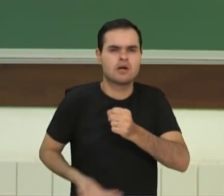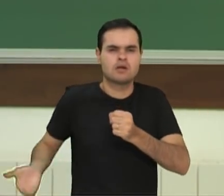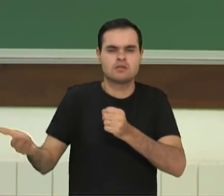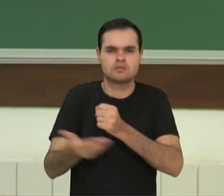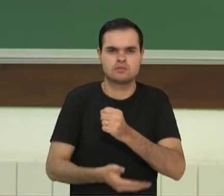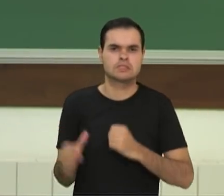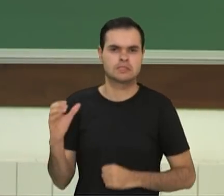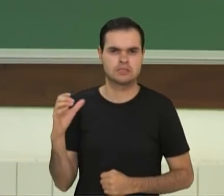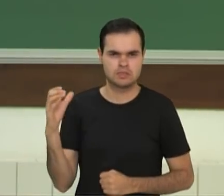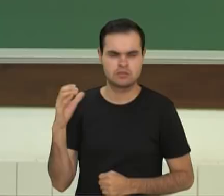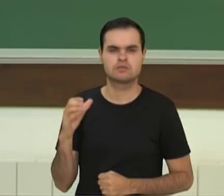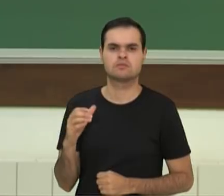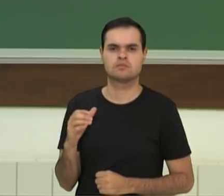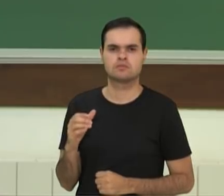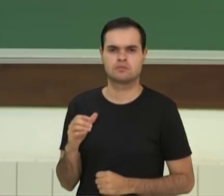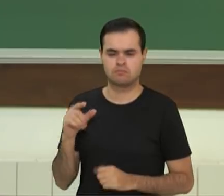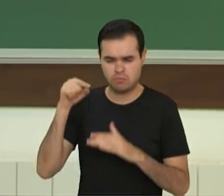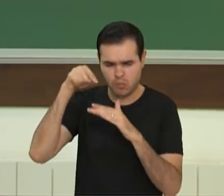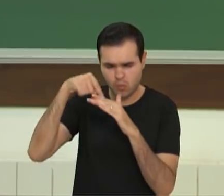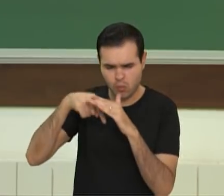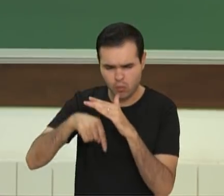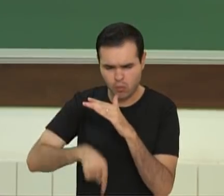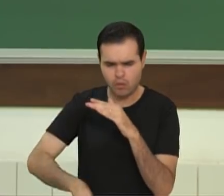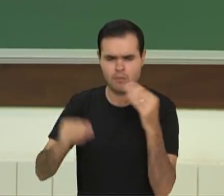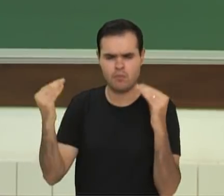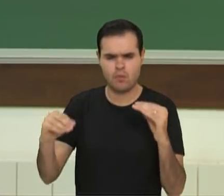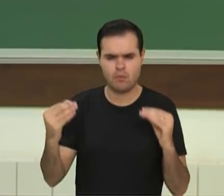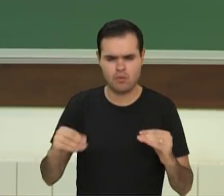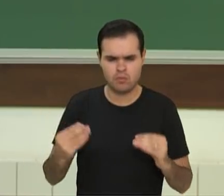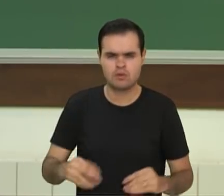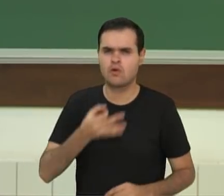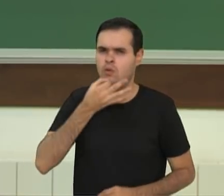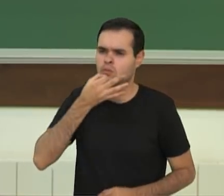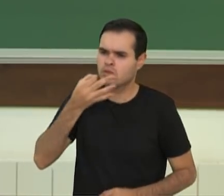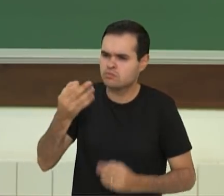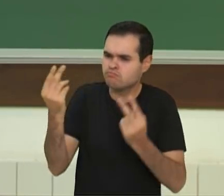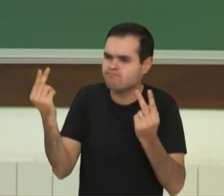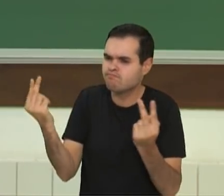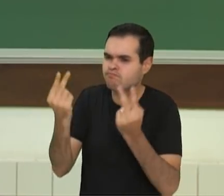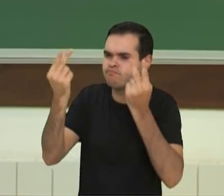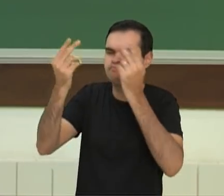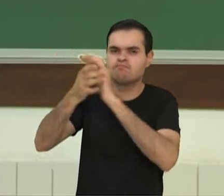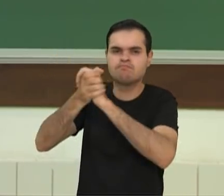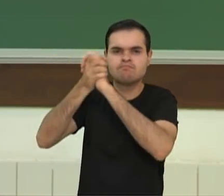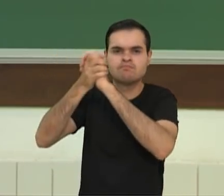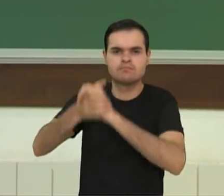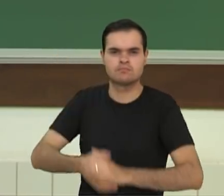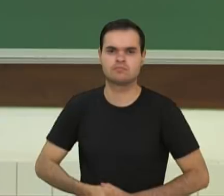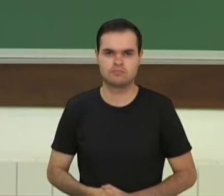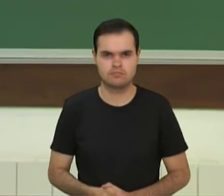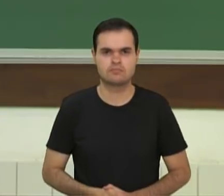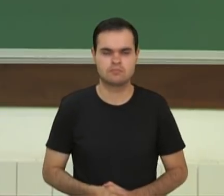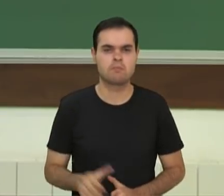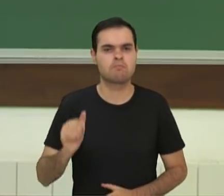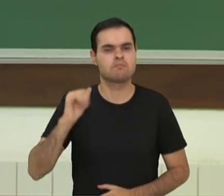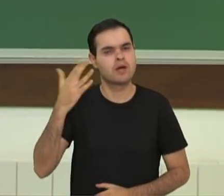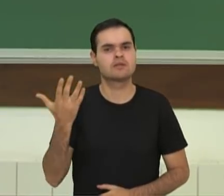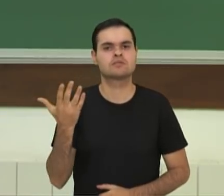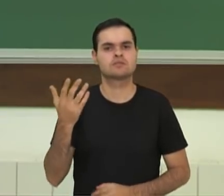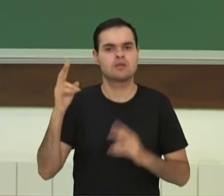certa forma, ele tiver para colocar nos argumentos, a opinião dele vai ser mais acreditável, vai ser